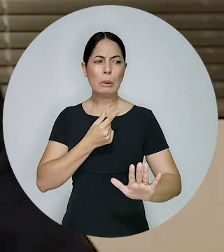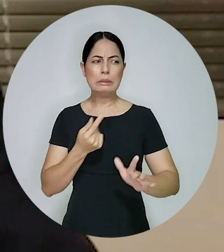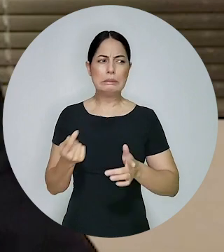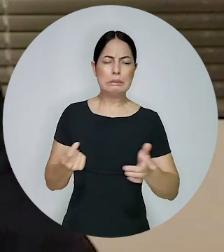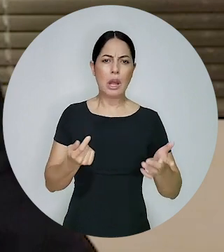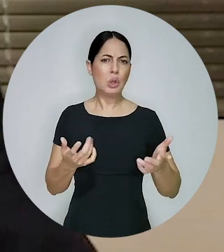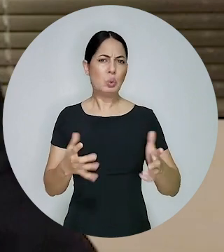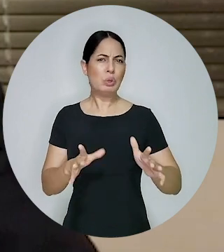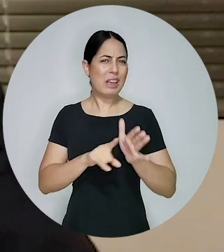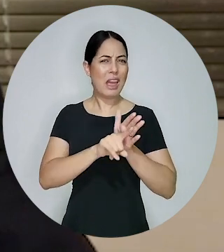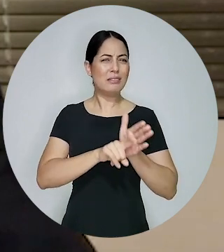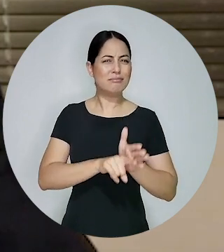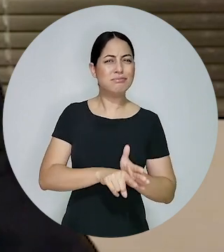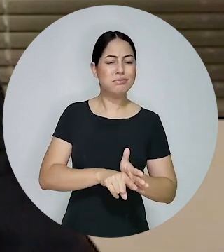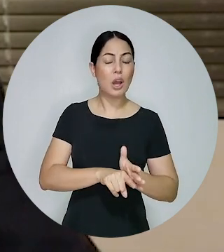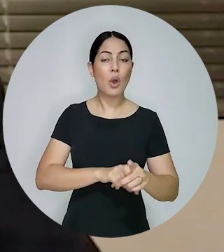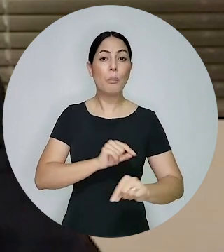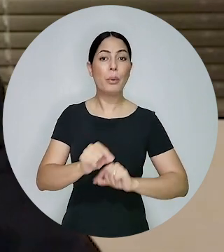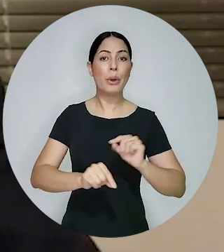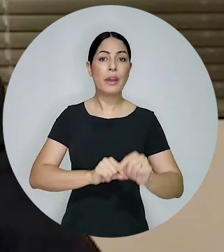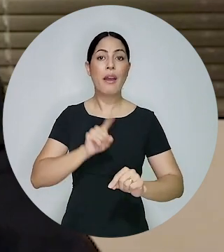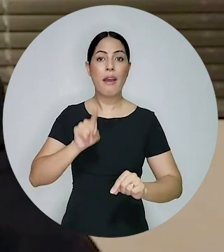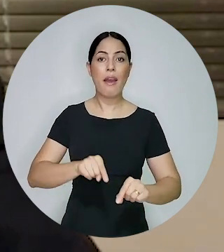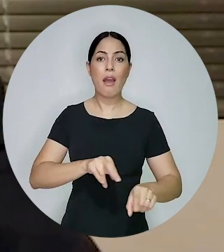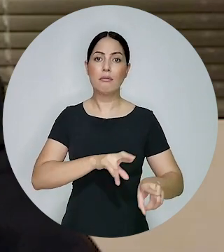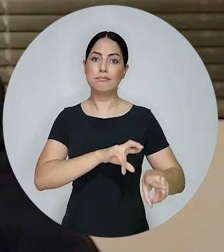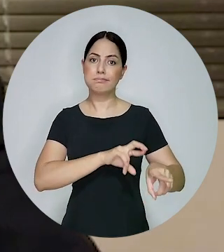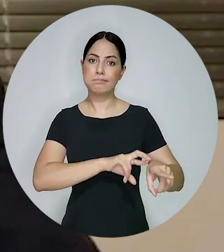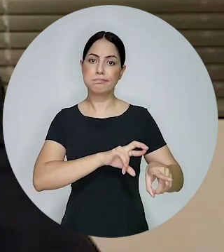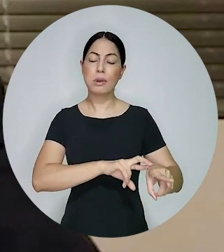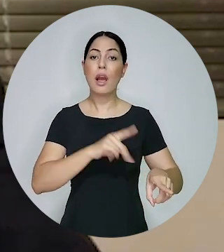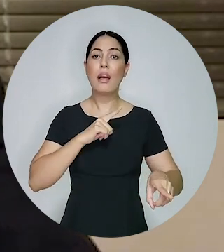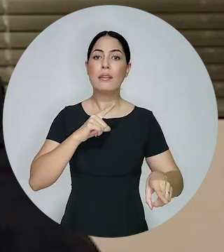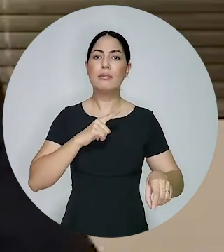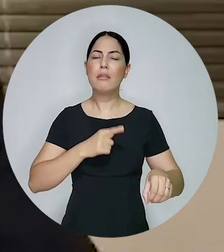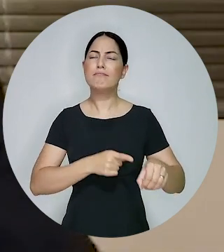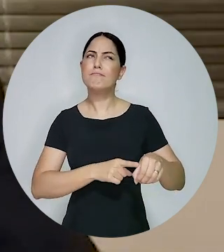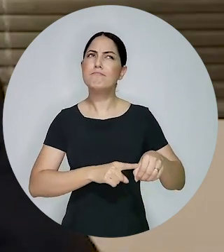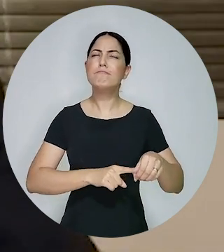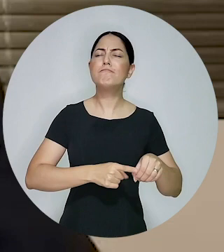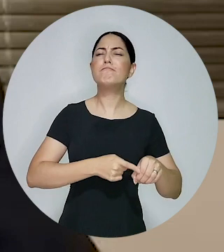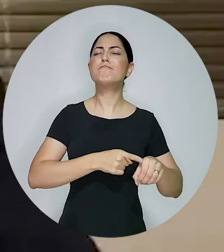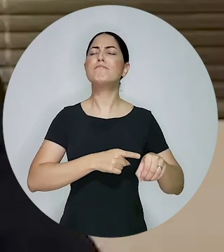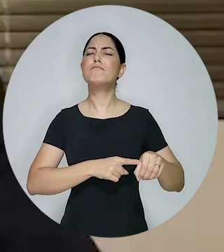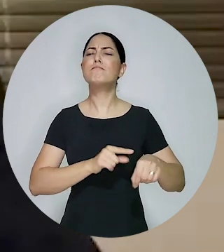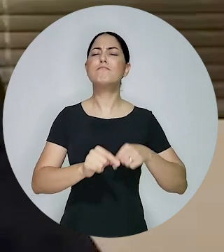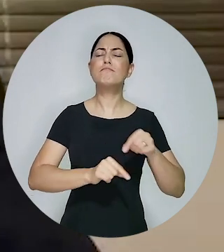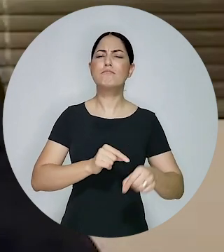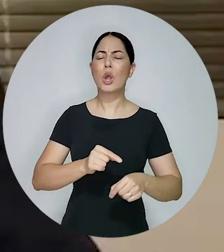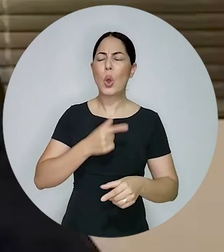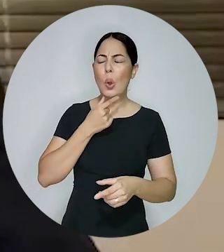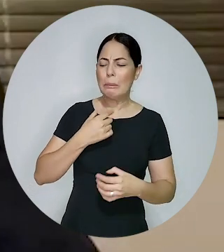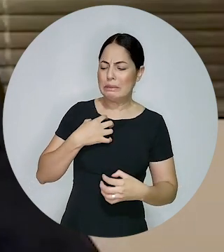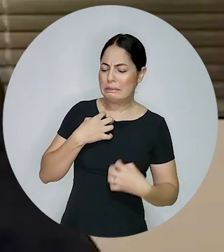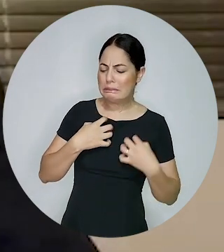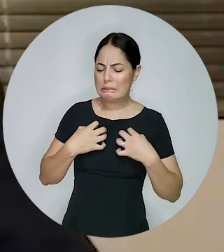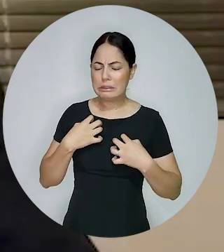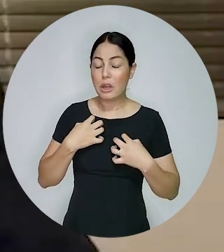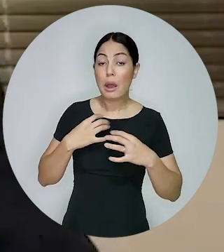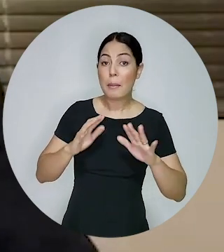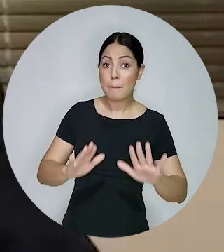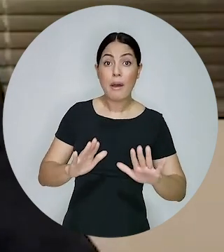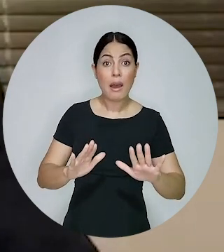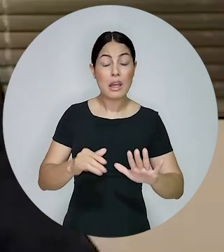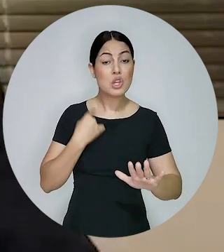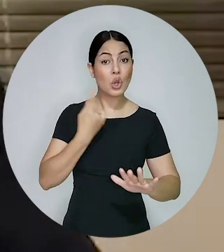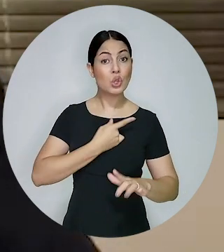tal exame, principalmente o exame de toque, porque o exame de toque retal é praticamente mexe com a masculinidade dessas